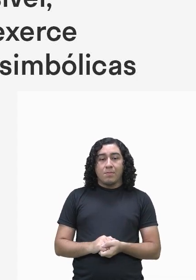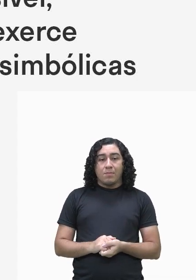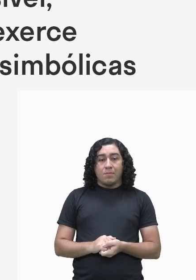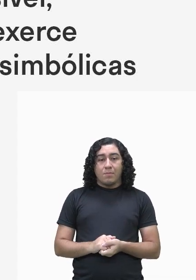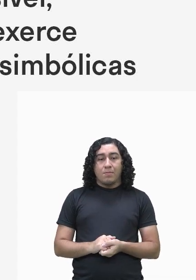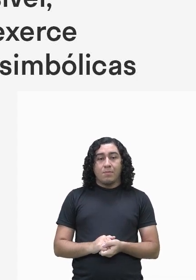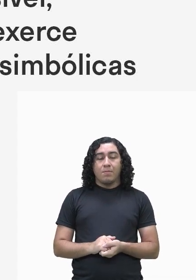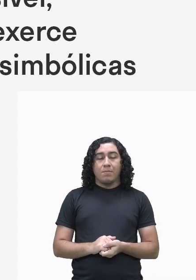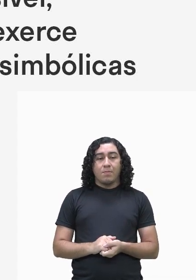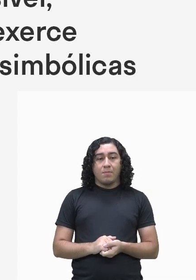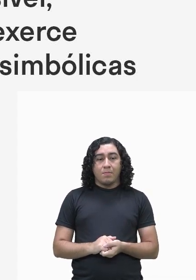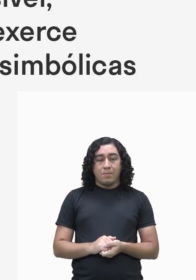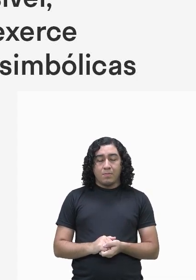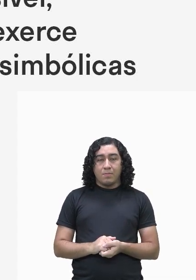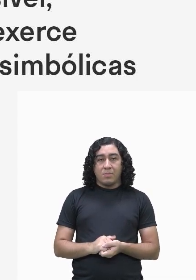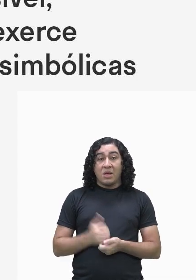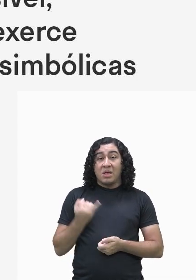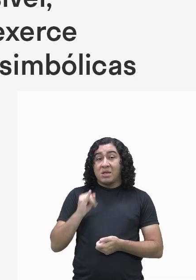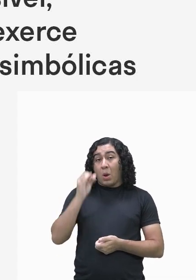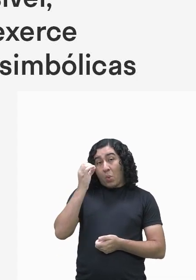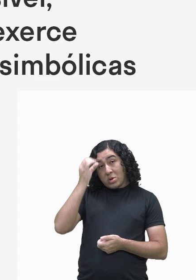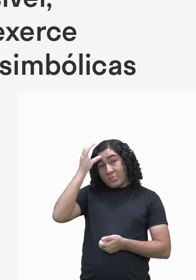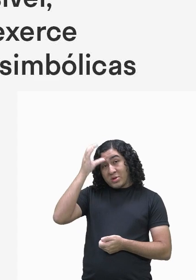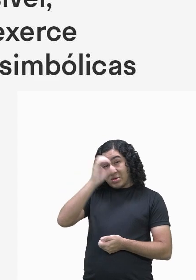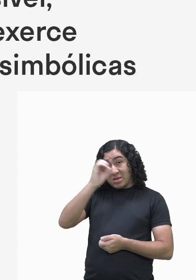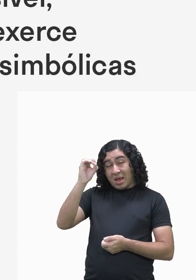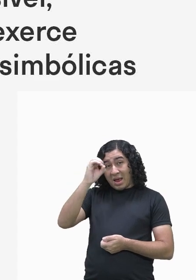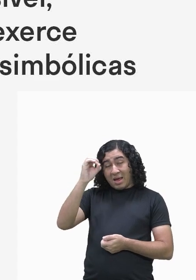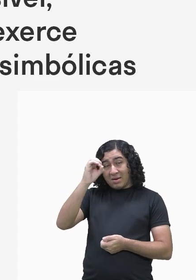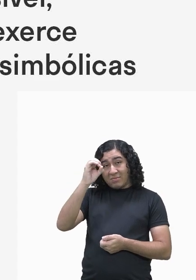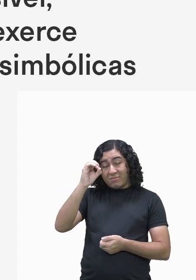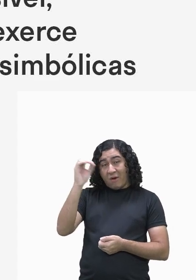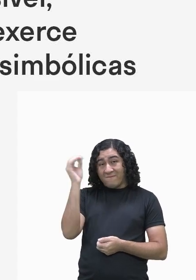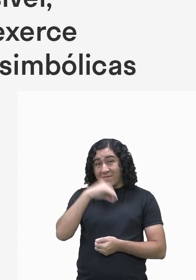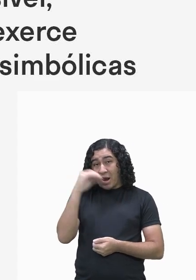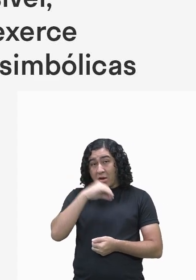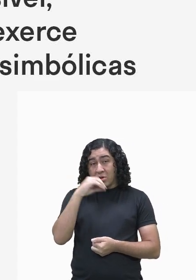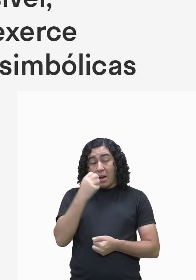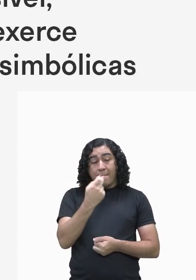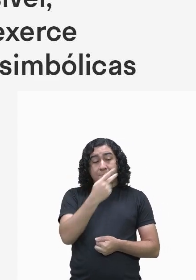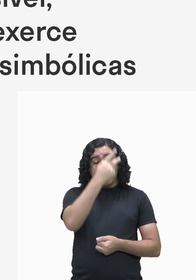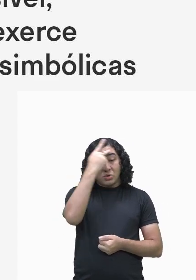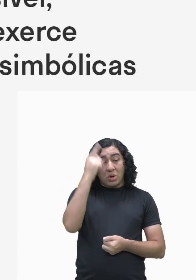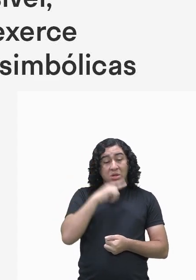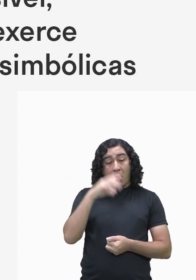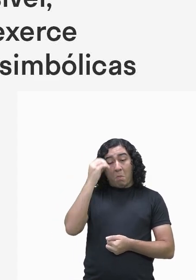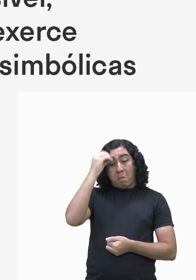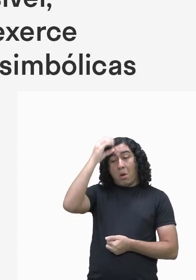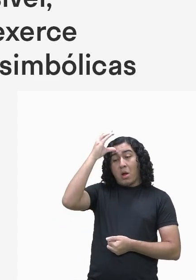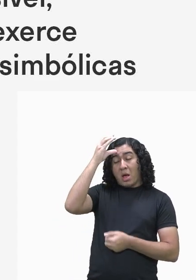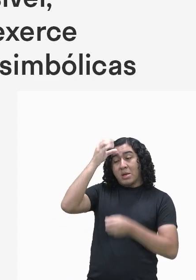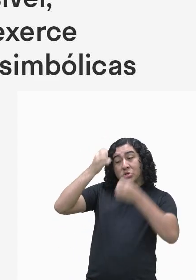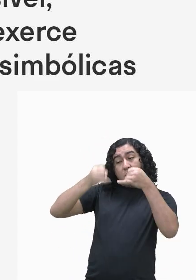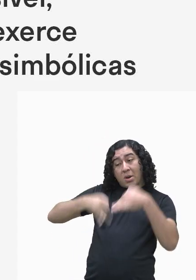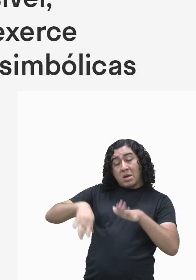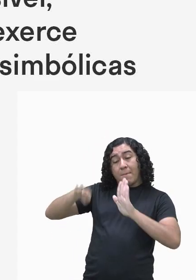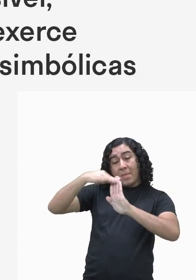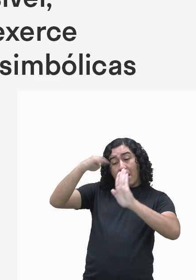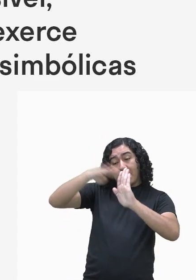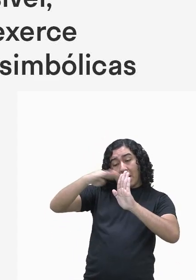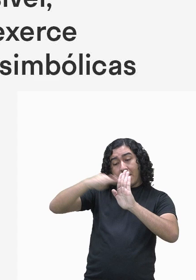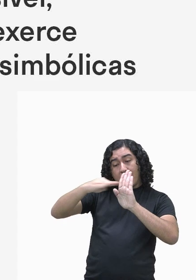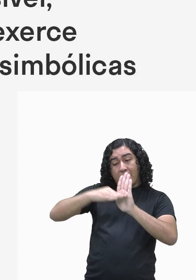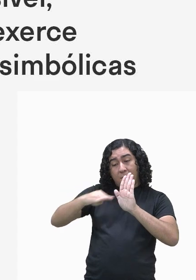torna frágeis. E quem possui o conhecimento chega e diz, é desta forma, porque a